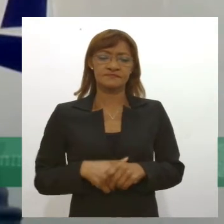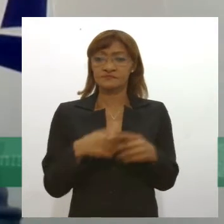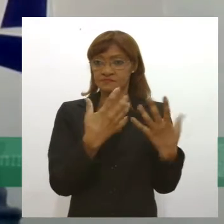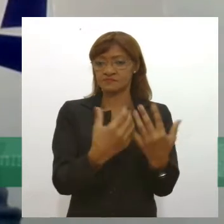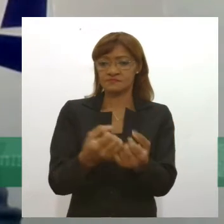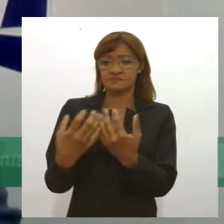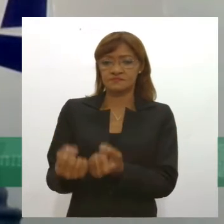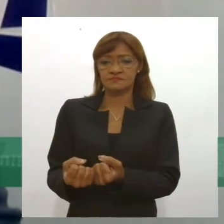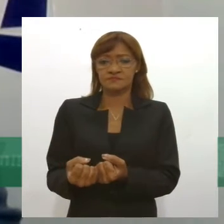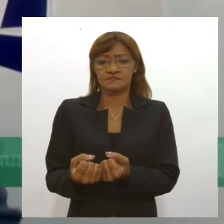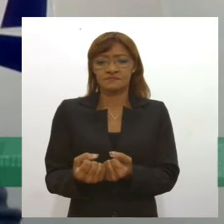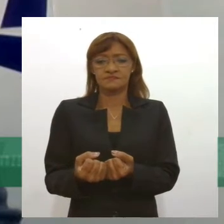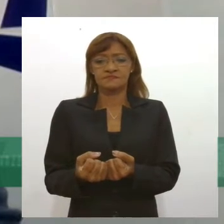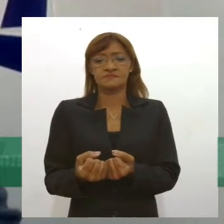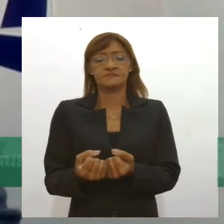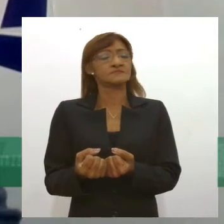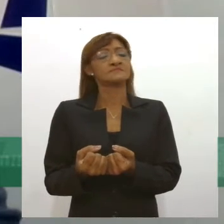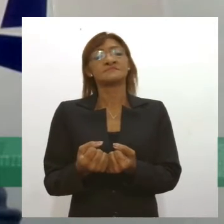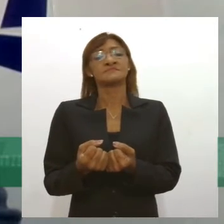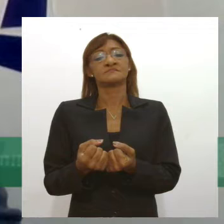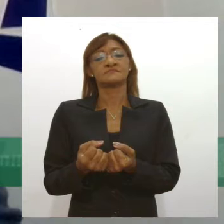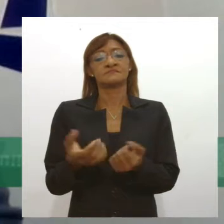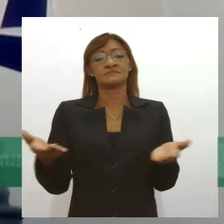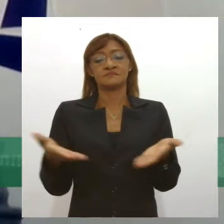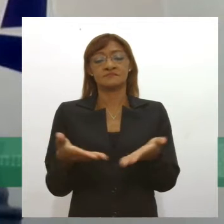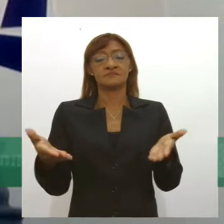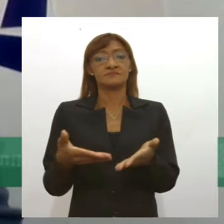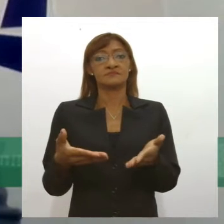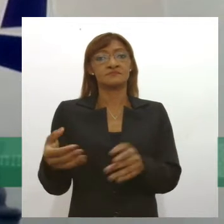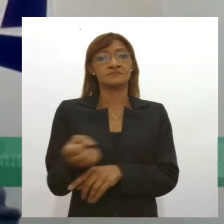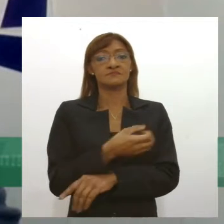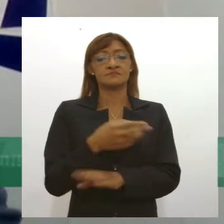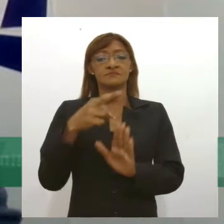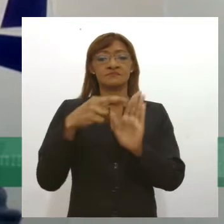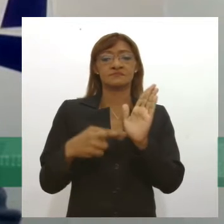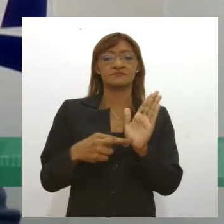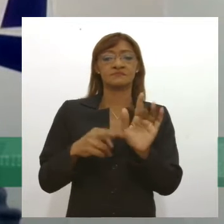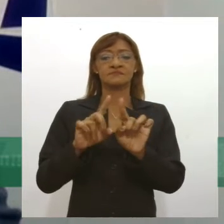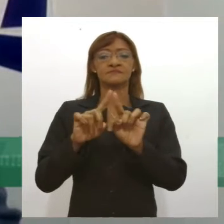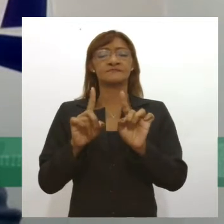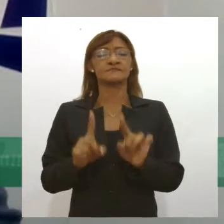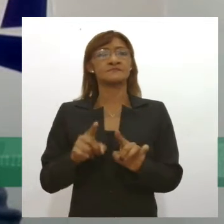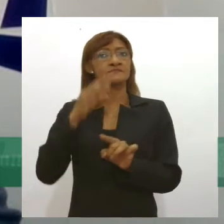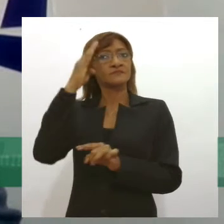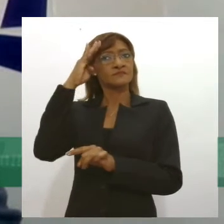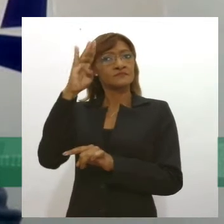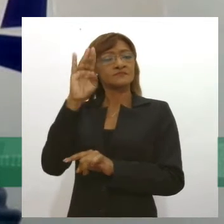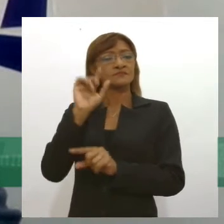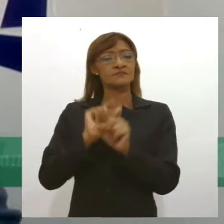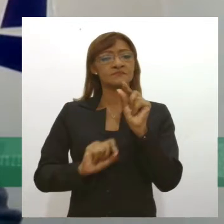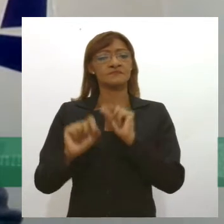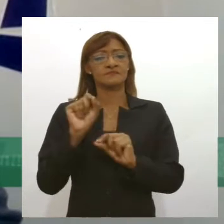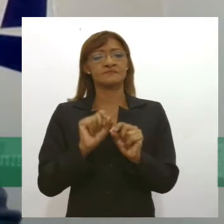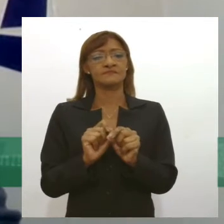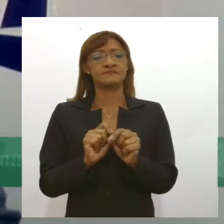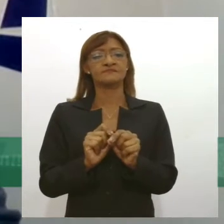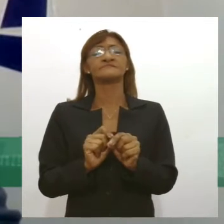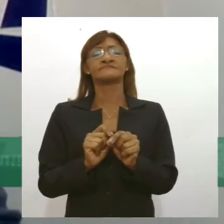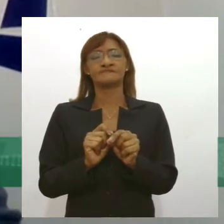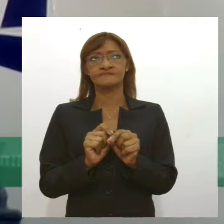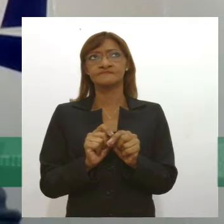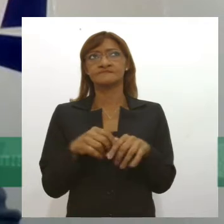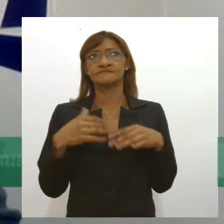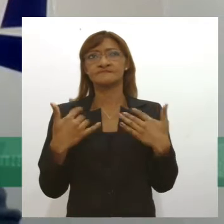né, nessa redação atual. Mas um dos fatores assim, que geram